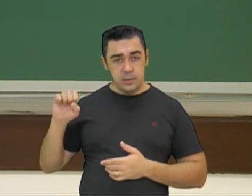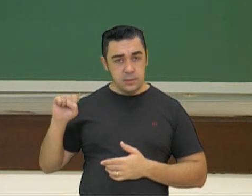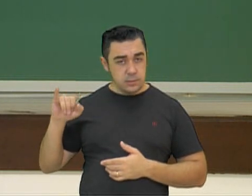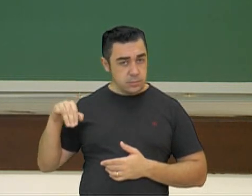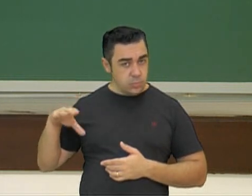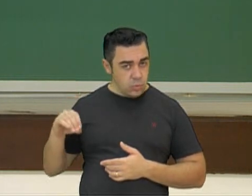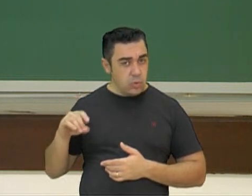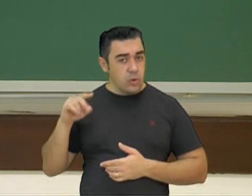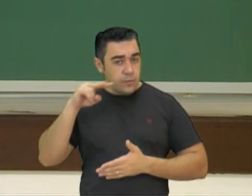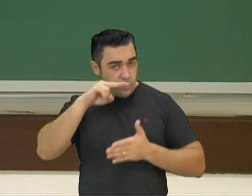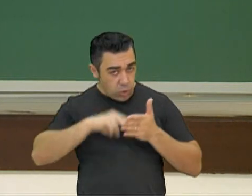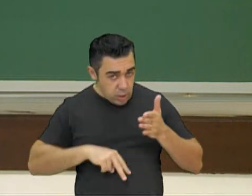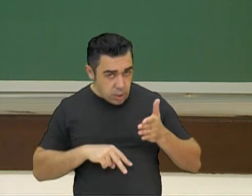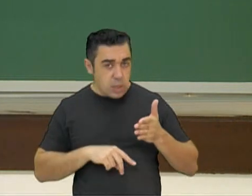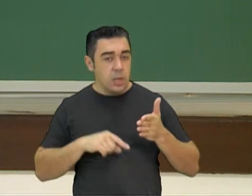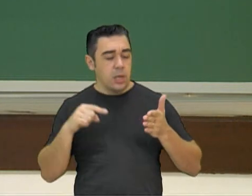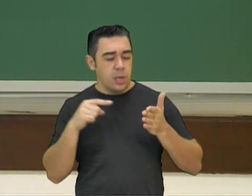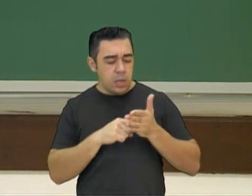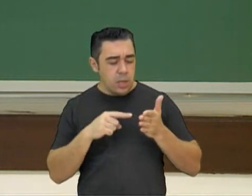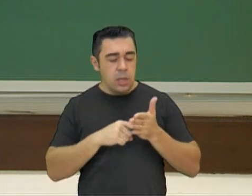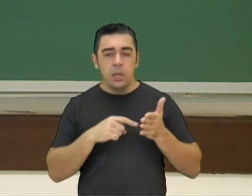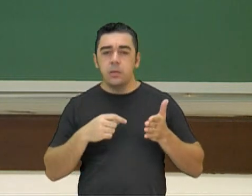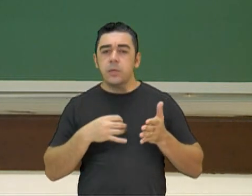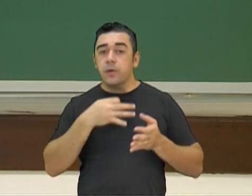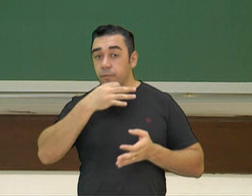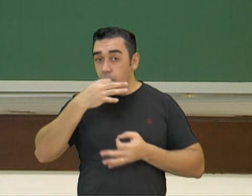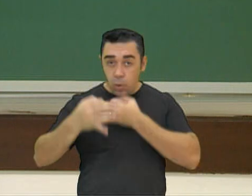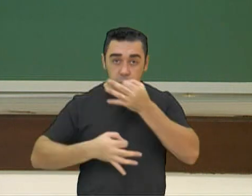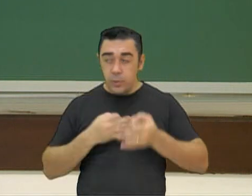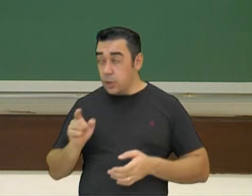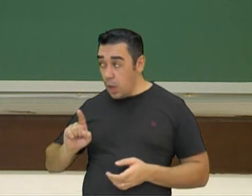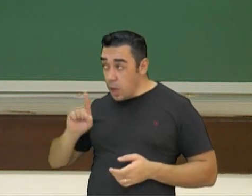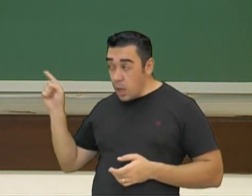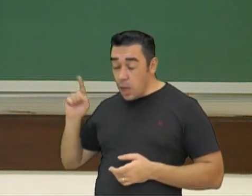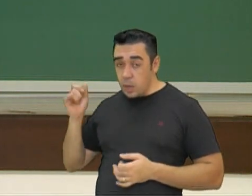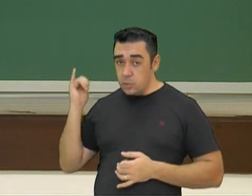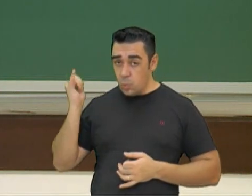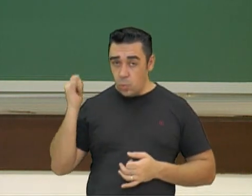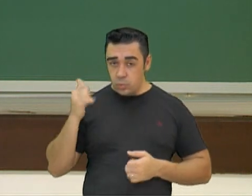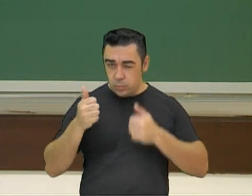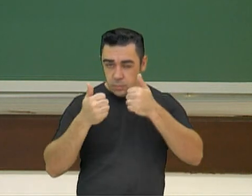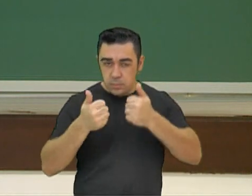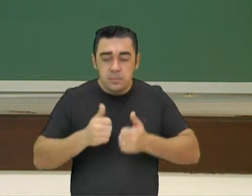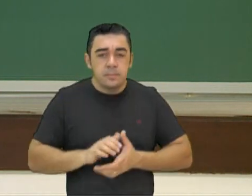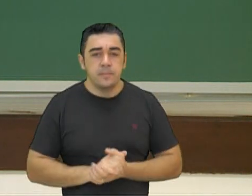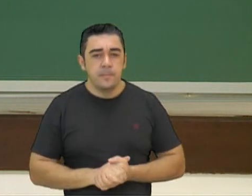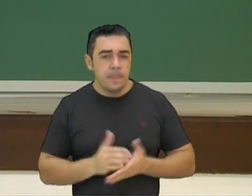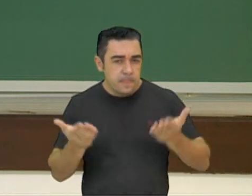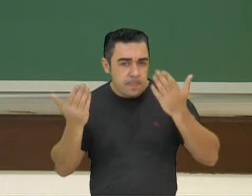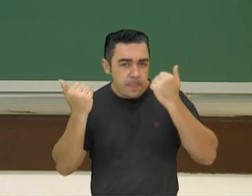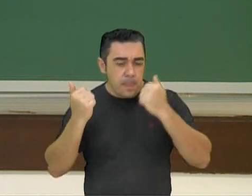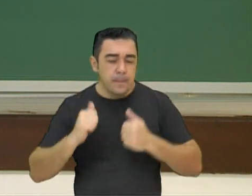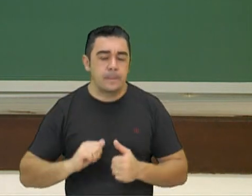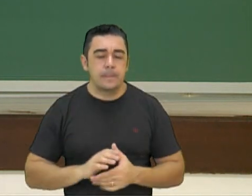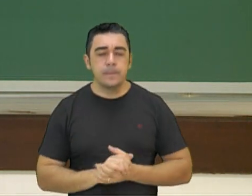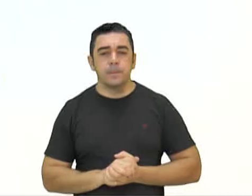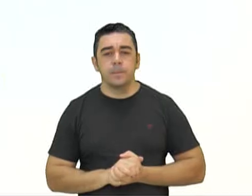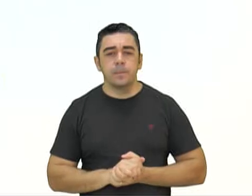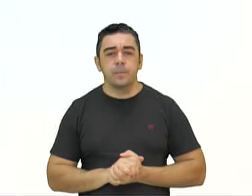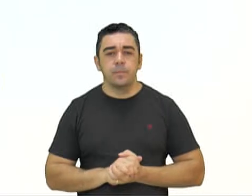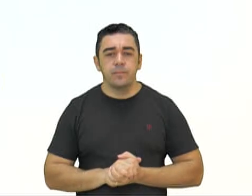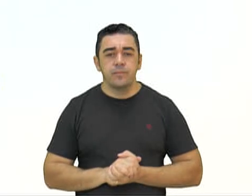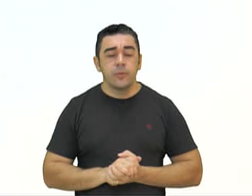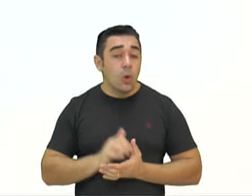tudo bem? Então, nós vamos analisar e opinar sobre este conto, tudo bem? Então, vamos lá. Conto